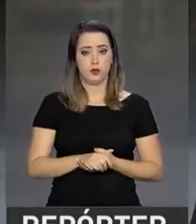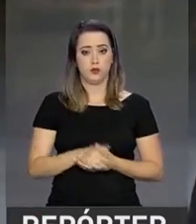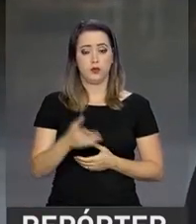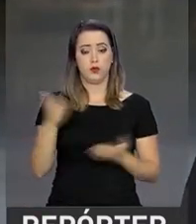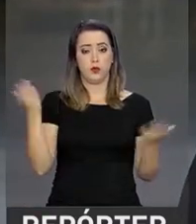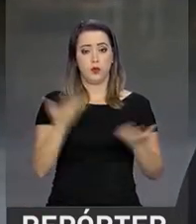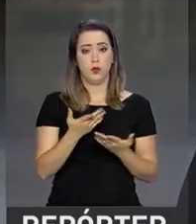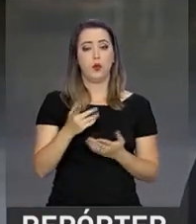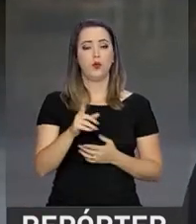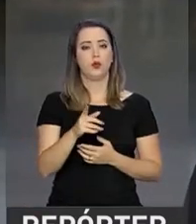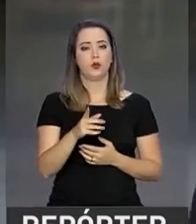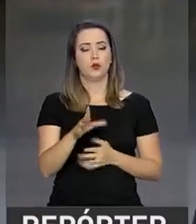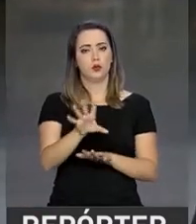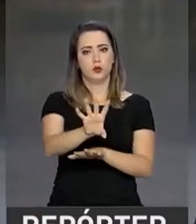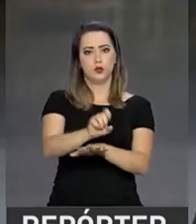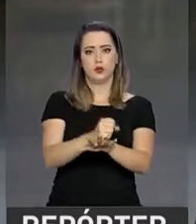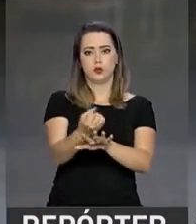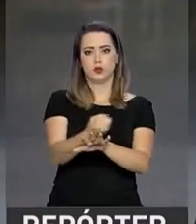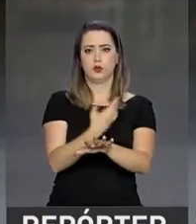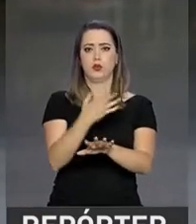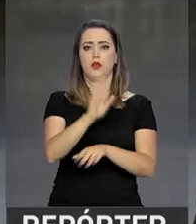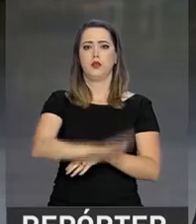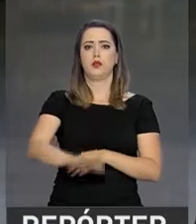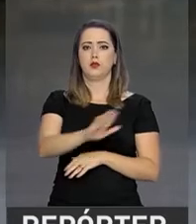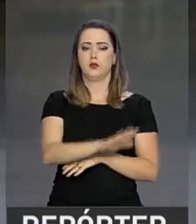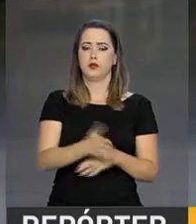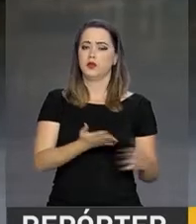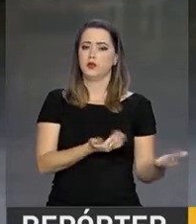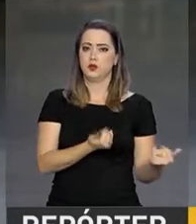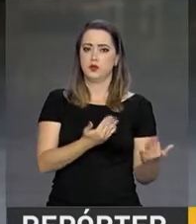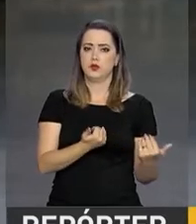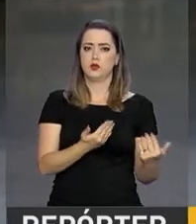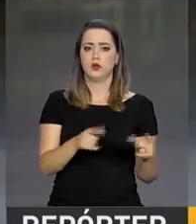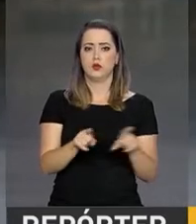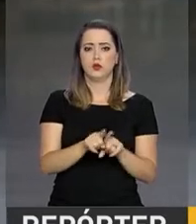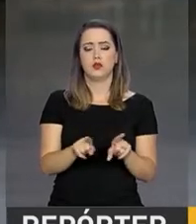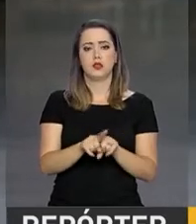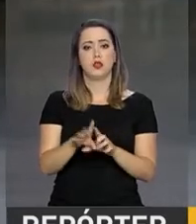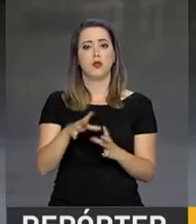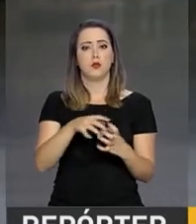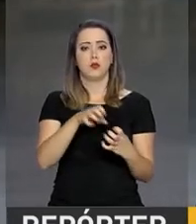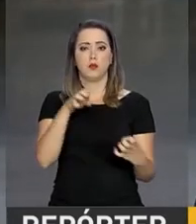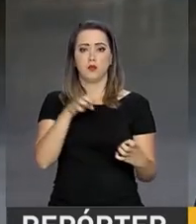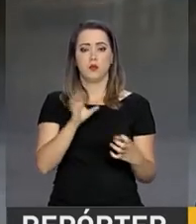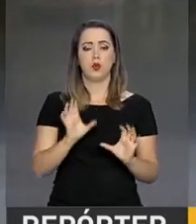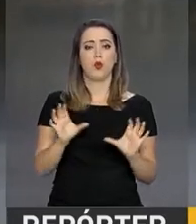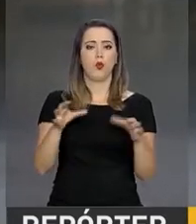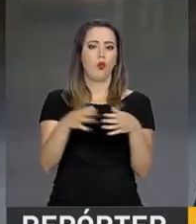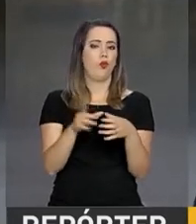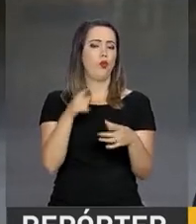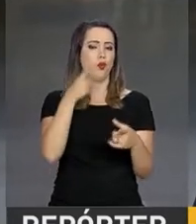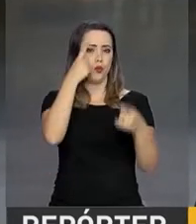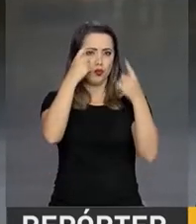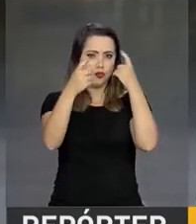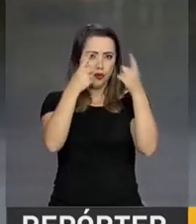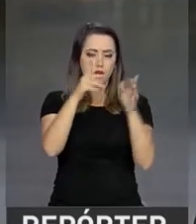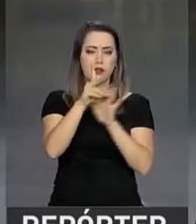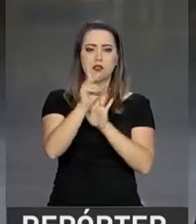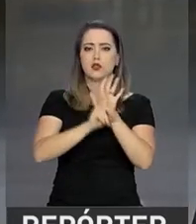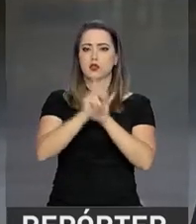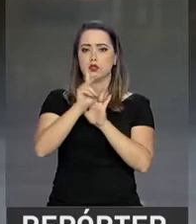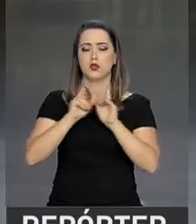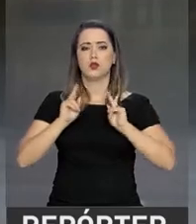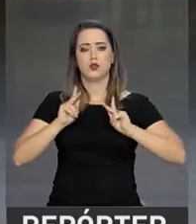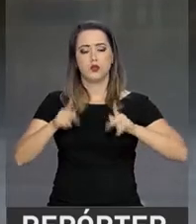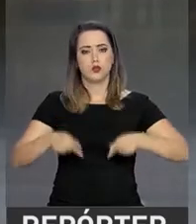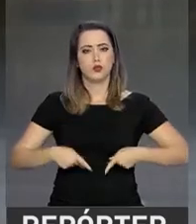das denúncias que a gente recebe, infelizmente, são crianças e adolescentes, seguido dos idosos. E a maior parte das violações de direitos humanos de